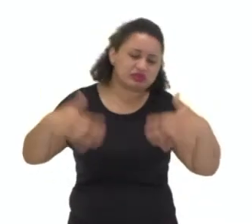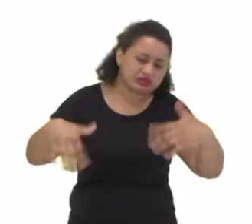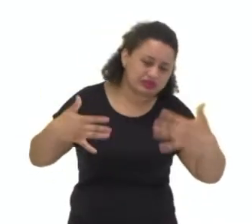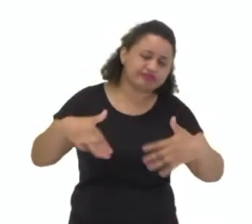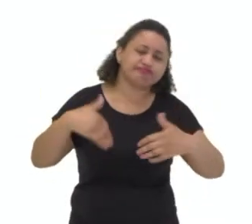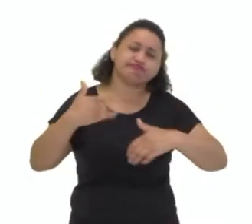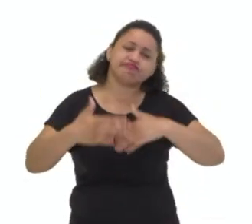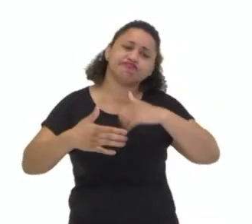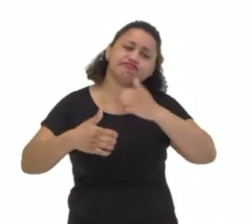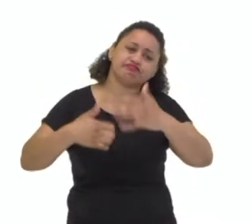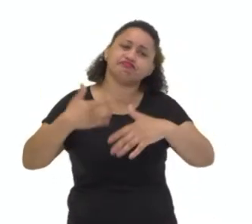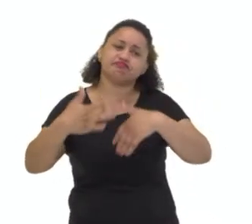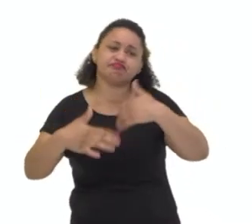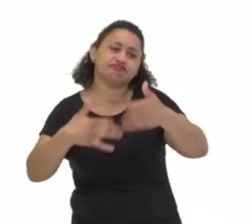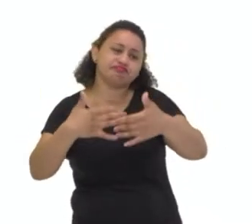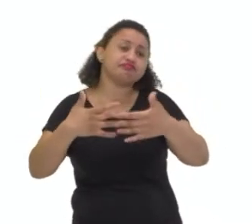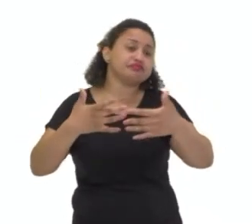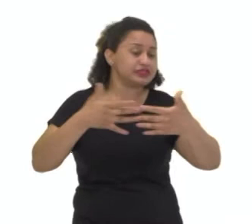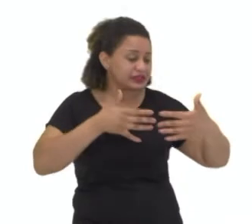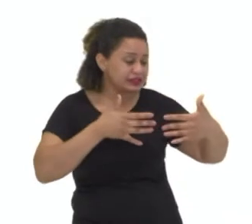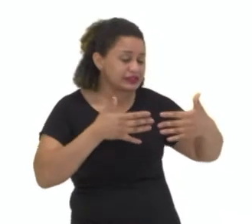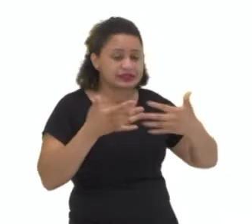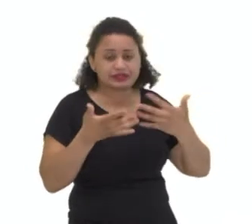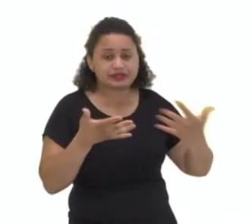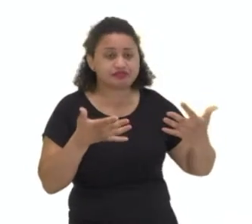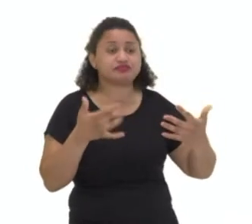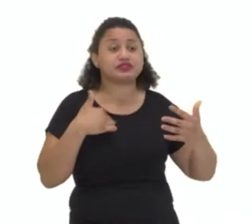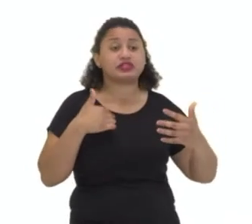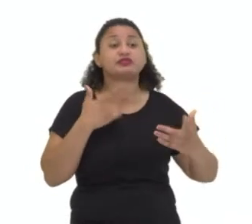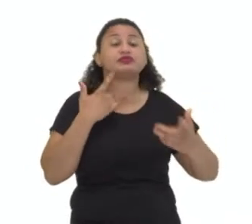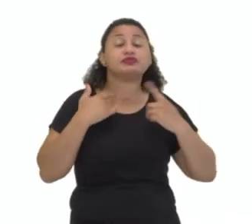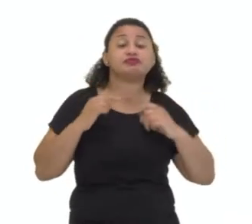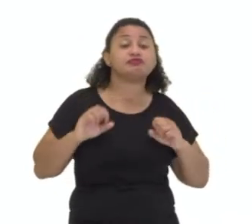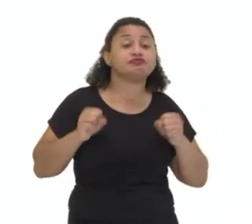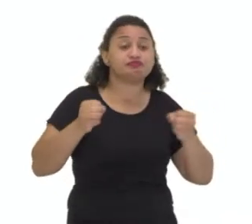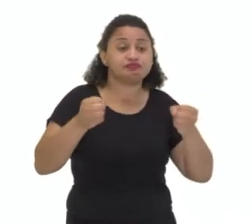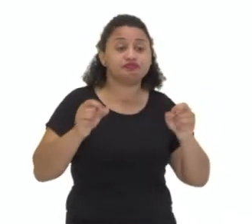de caranguejo aos recuos e aos tombos, aos impulsos que detêm,